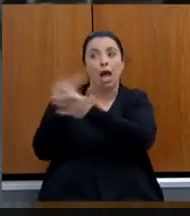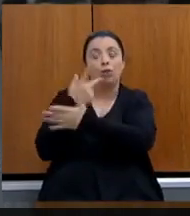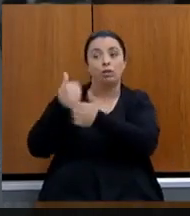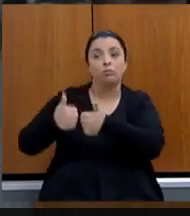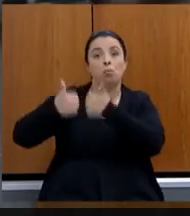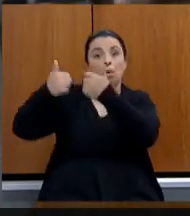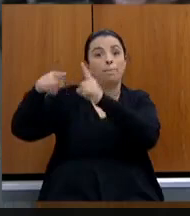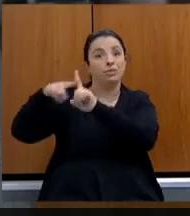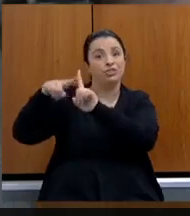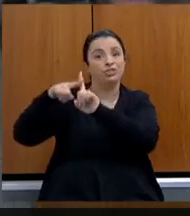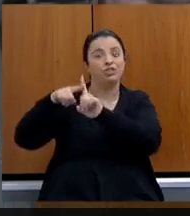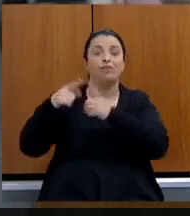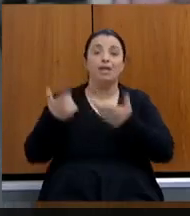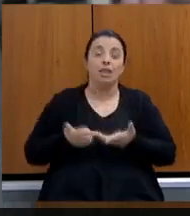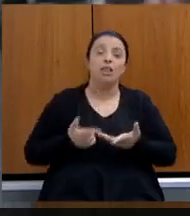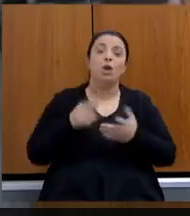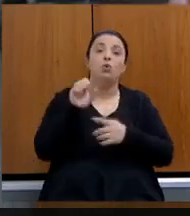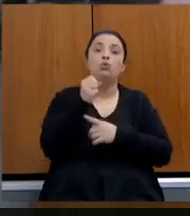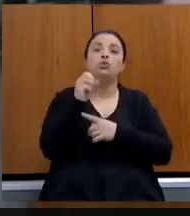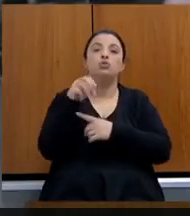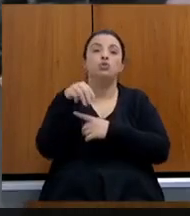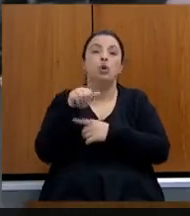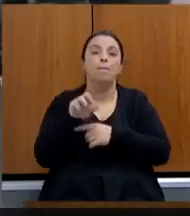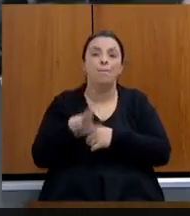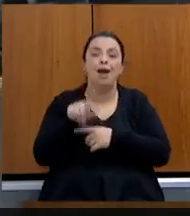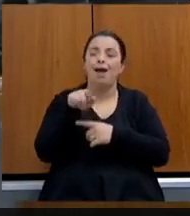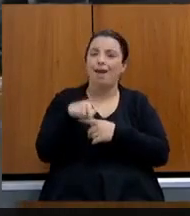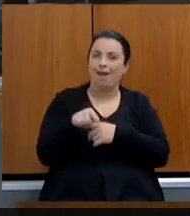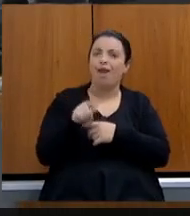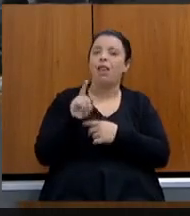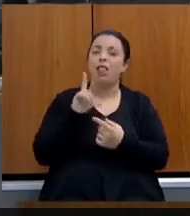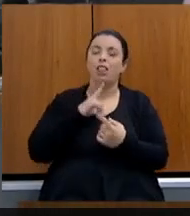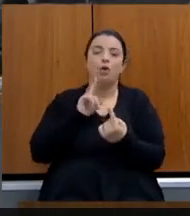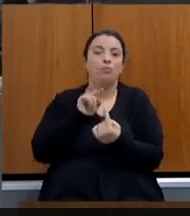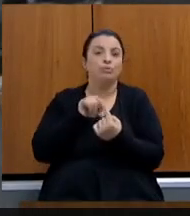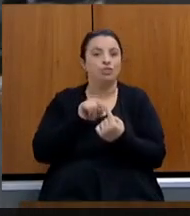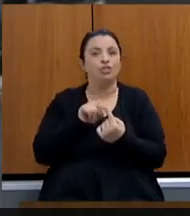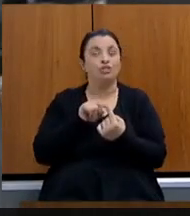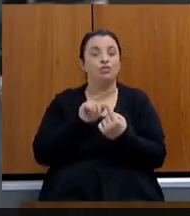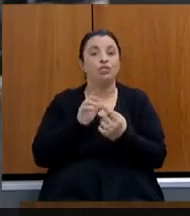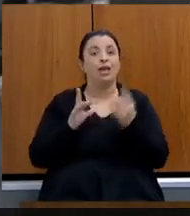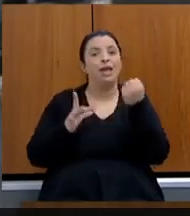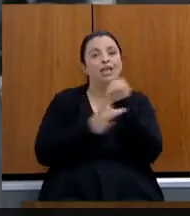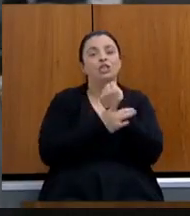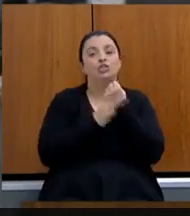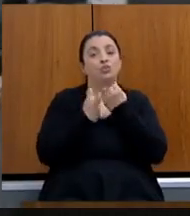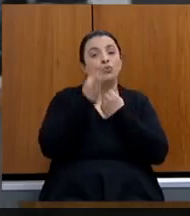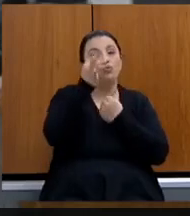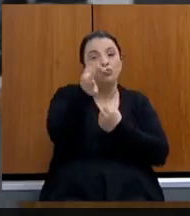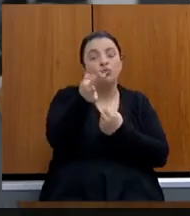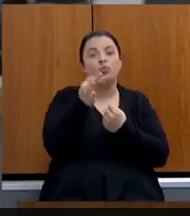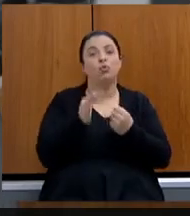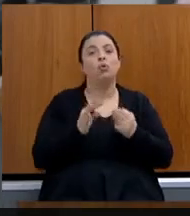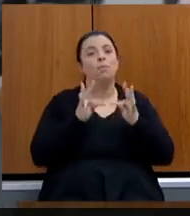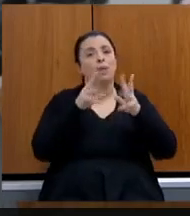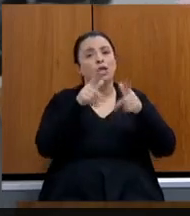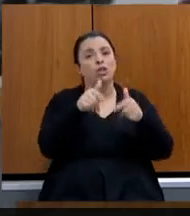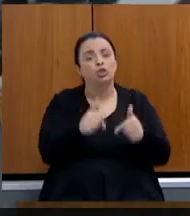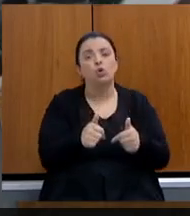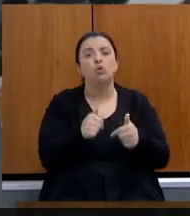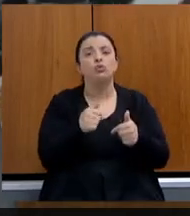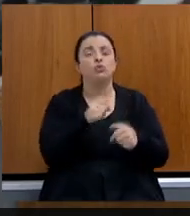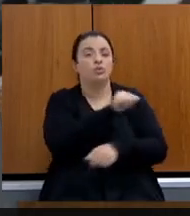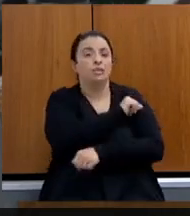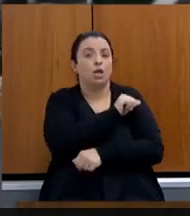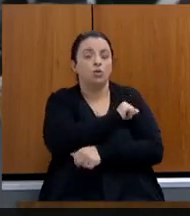ele é somar não é à toa nós tínhamos a obrigação e responsabilidade de garantir um futuro decente a esses estudantes que estavam